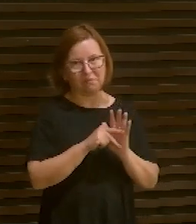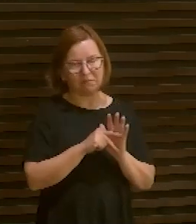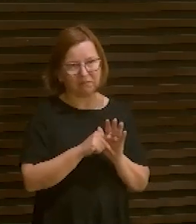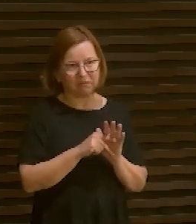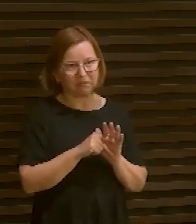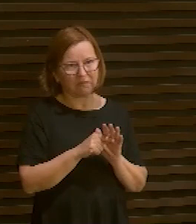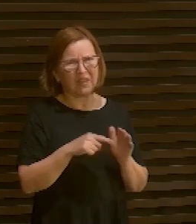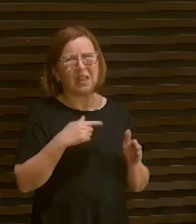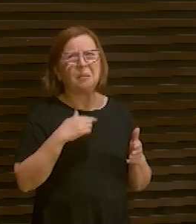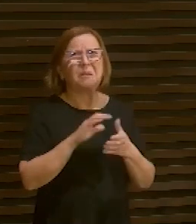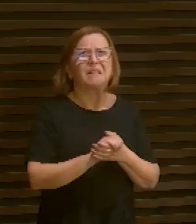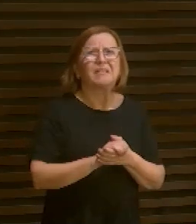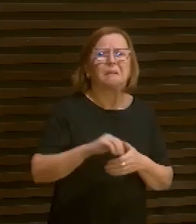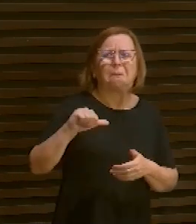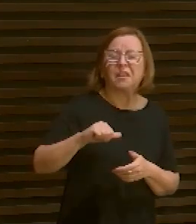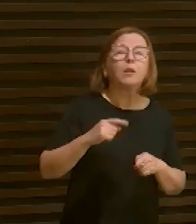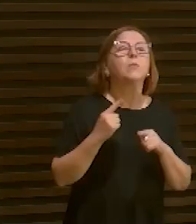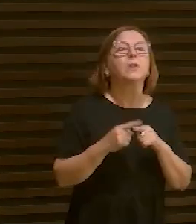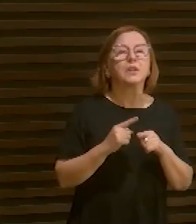Meu casamento está ruim, por quê?